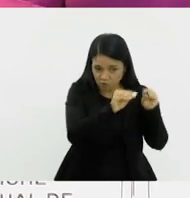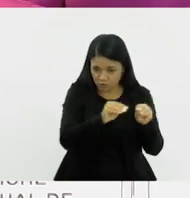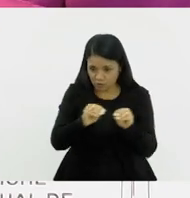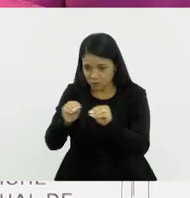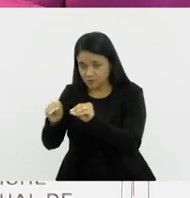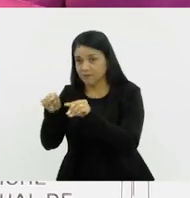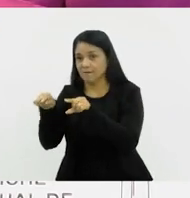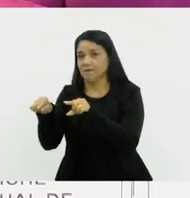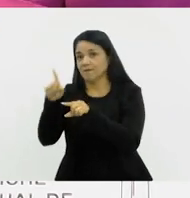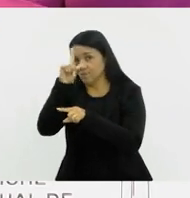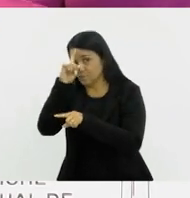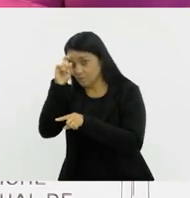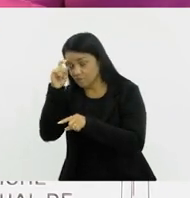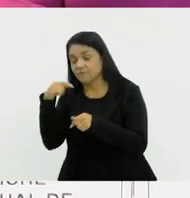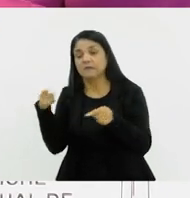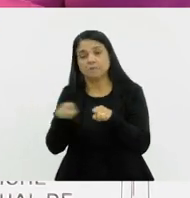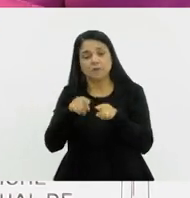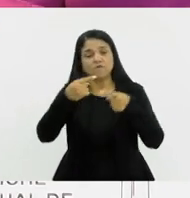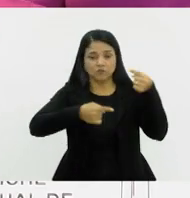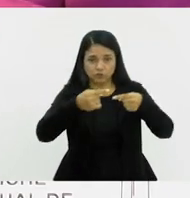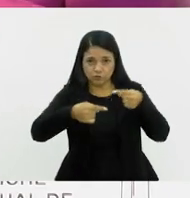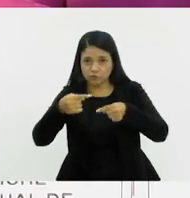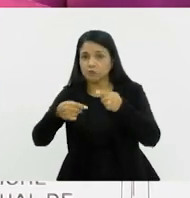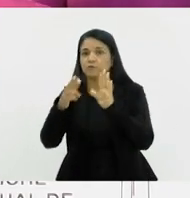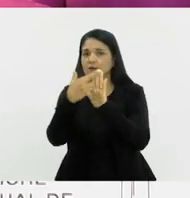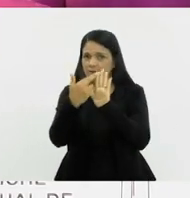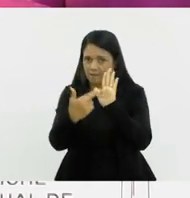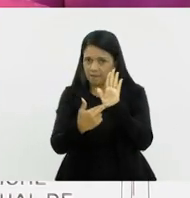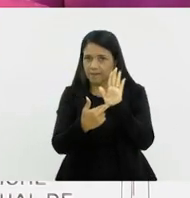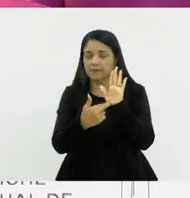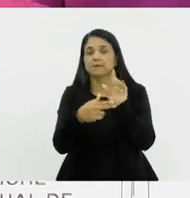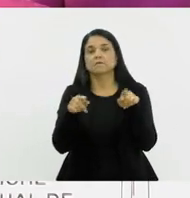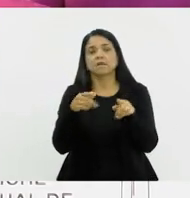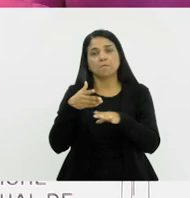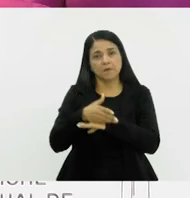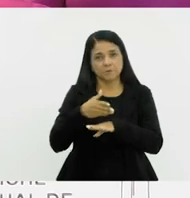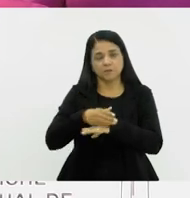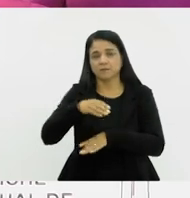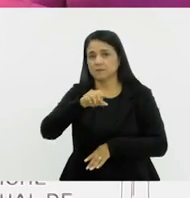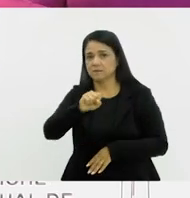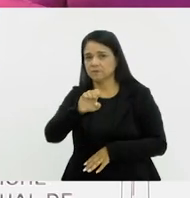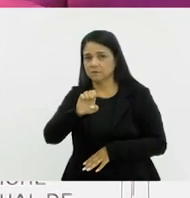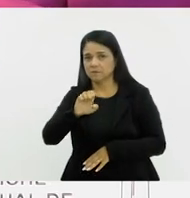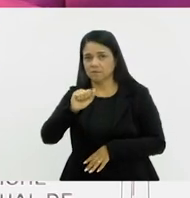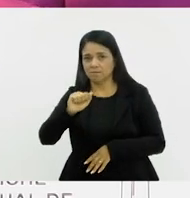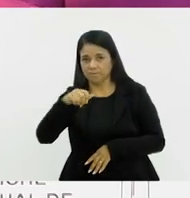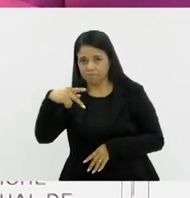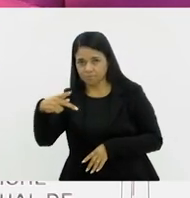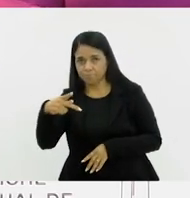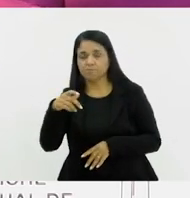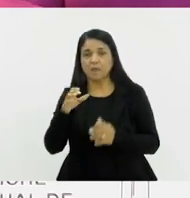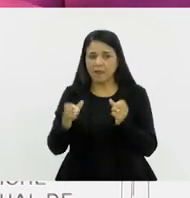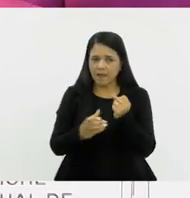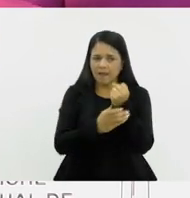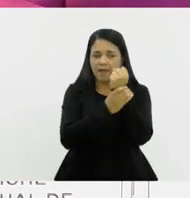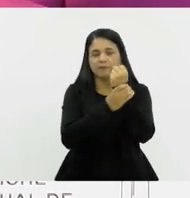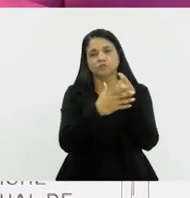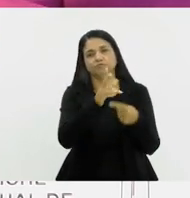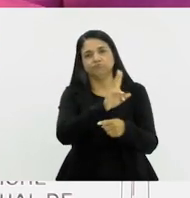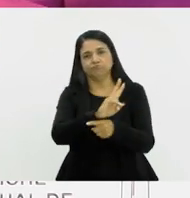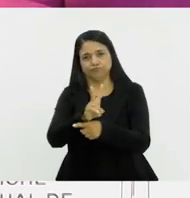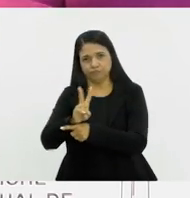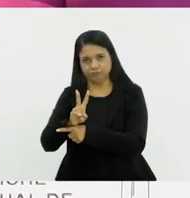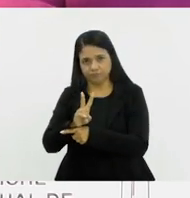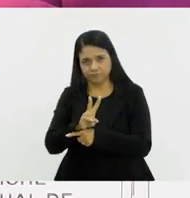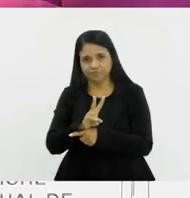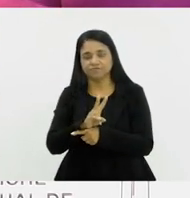com o apoio da regulação, também com a participação, óbvio, da SEAP, para garantir esse fluxo, né,